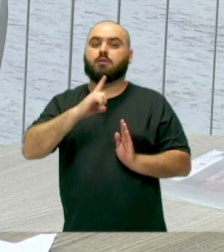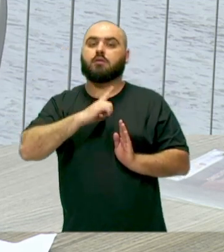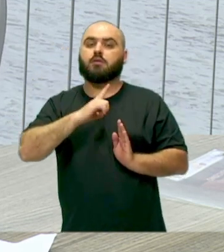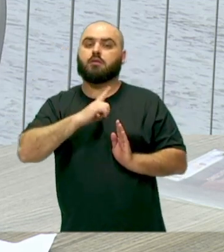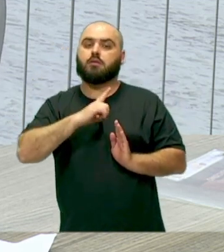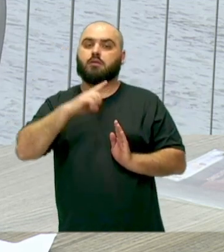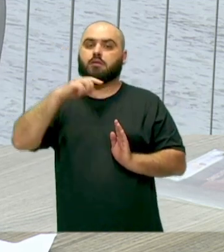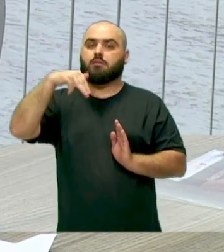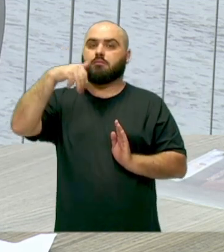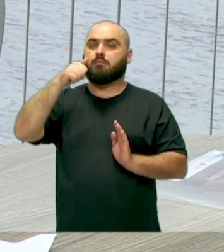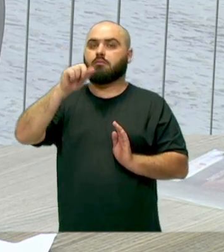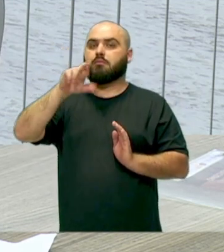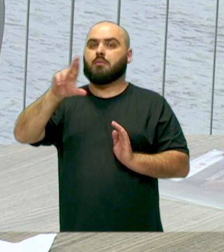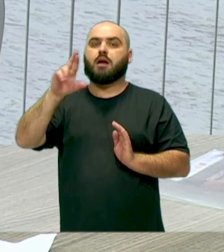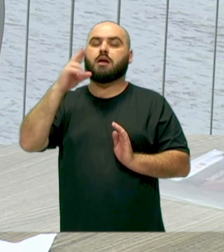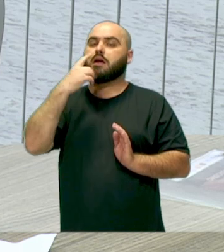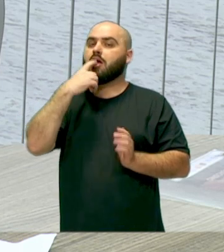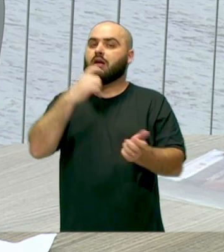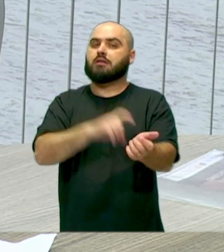um mar de sangue.